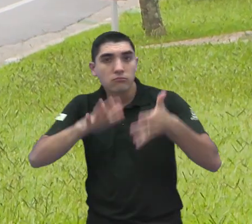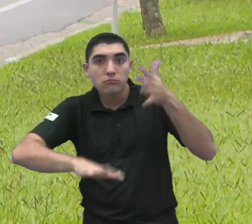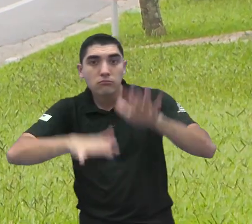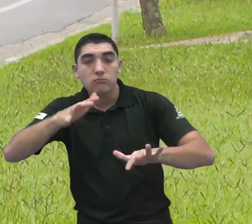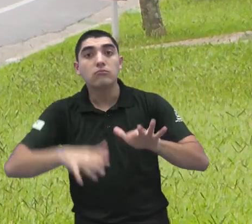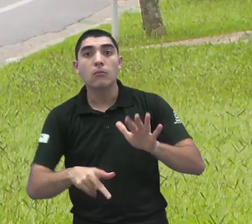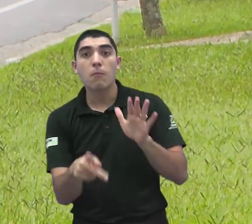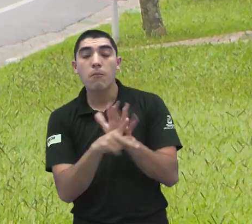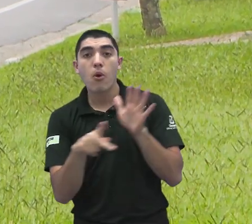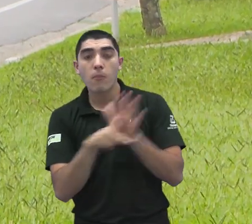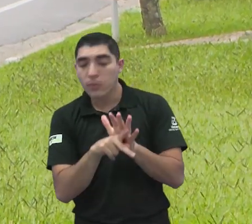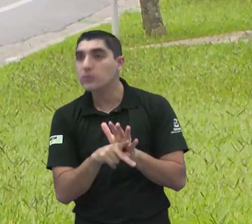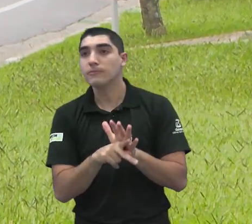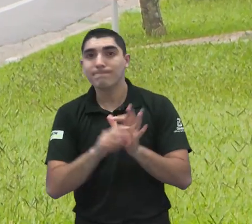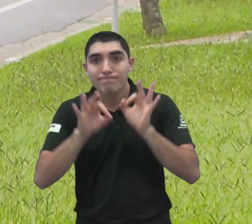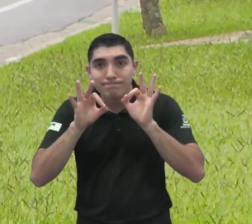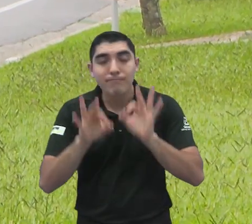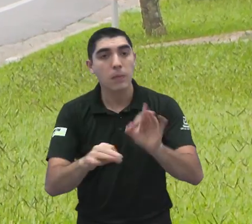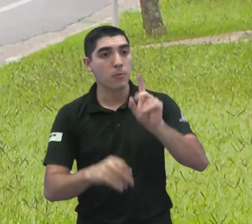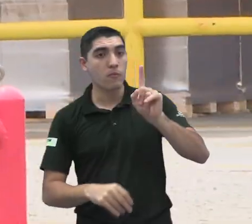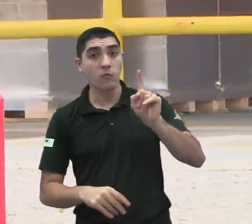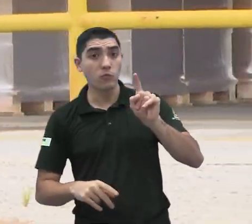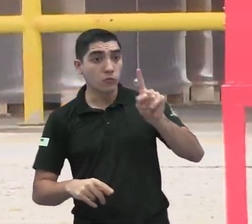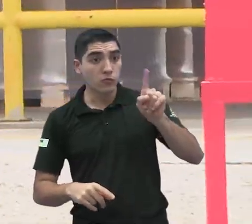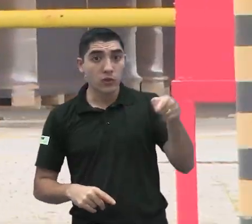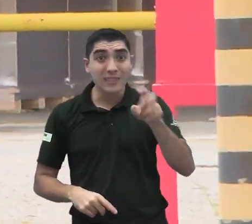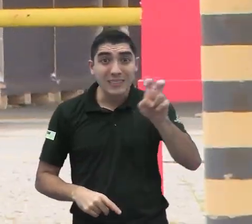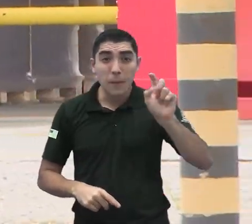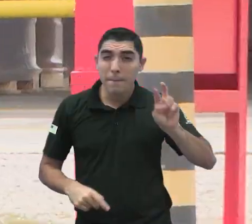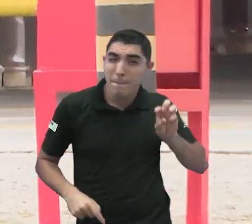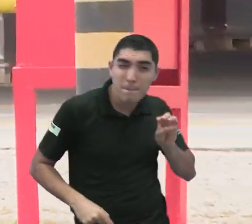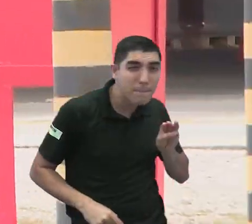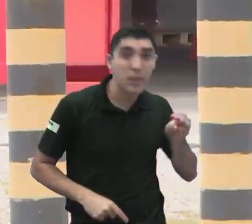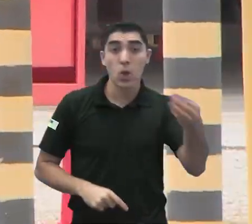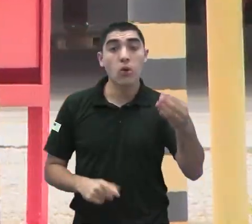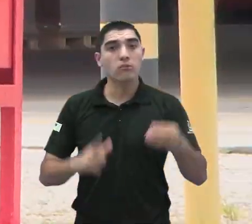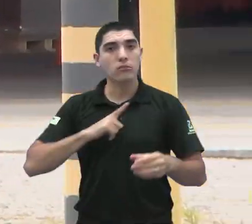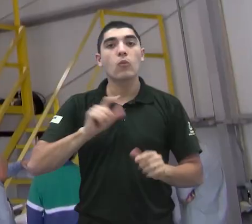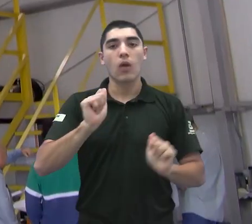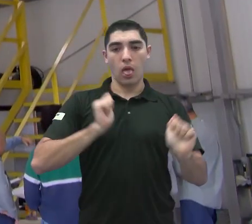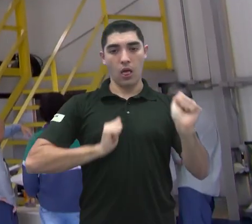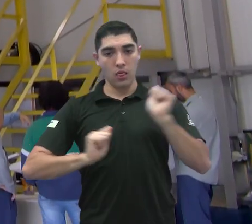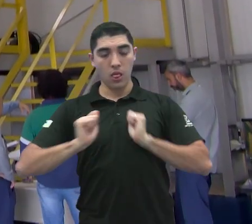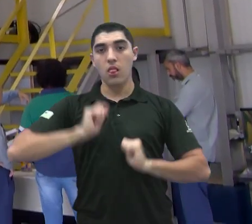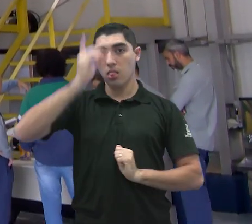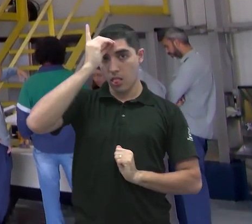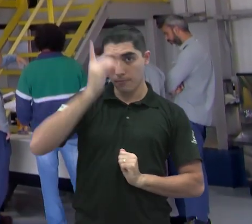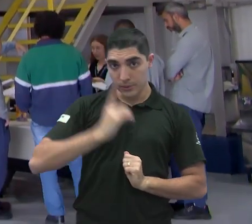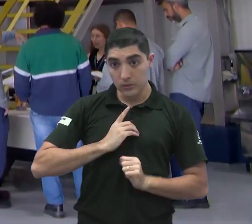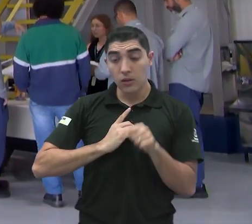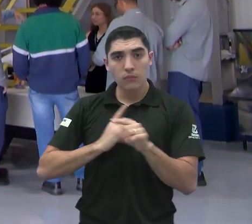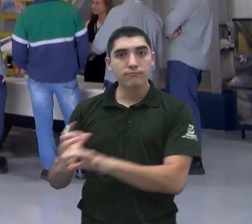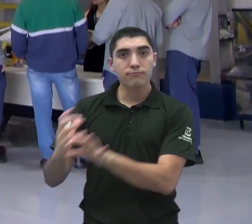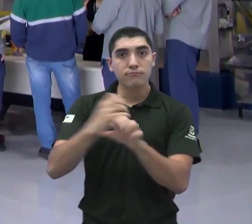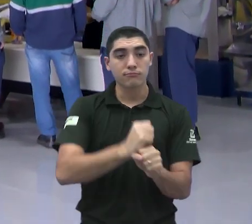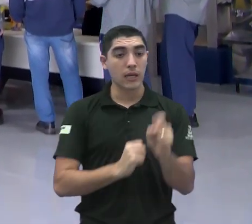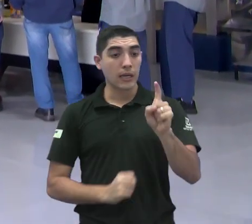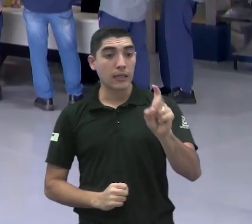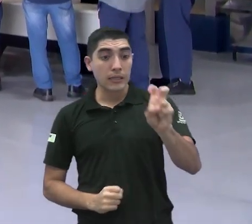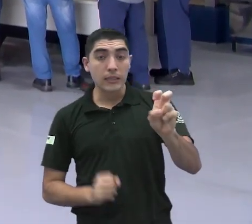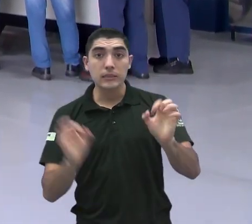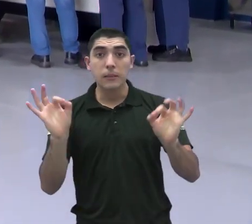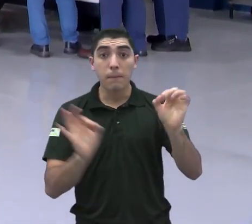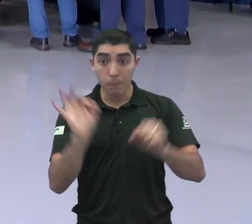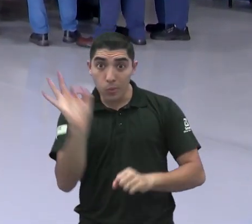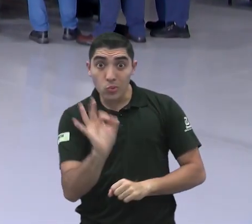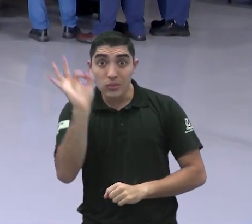registrados, mais de 500 mil está relacionado a diagnósticos como ansiedade e depressão, o que representa um aumento de